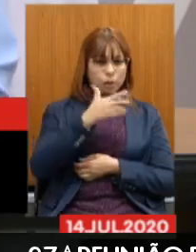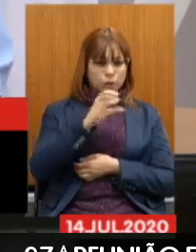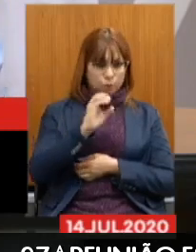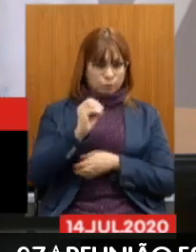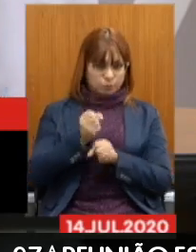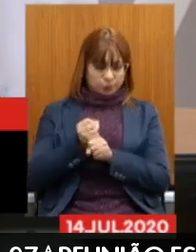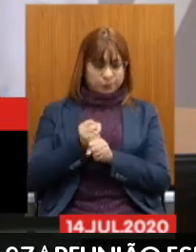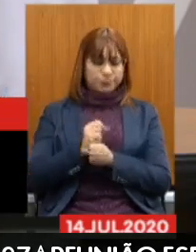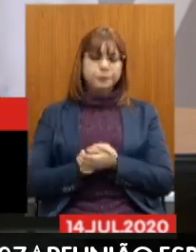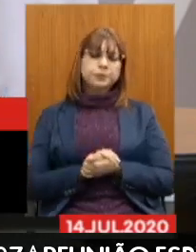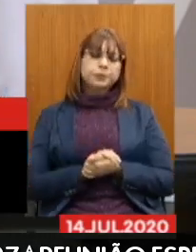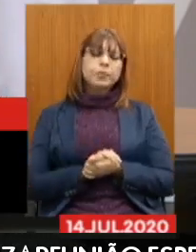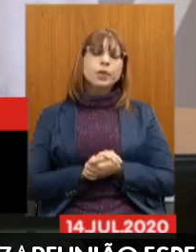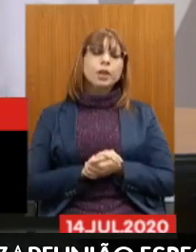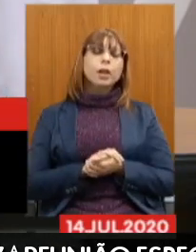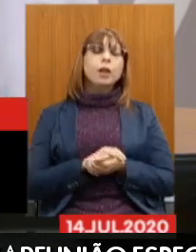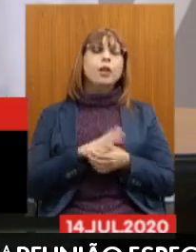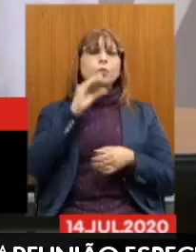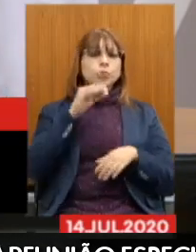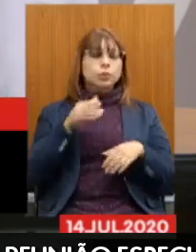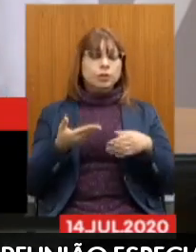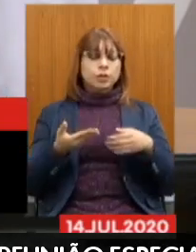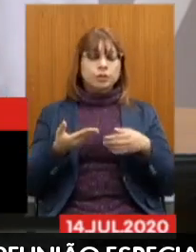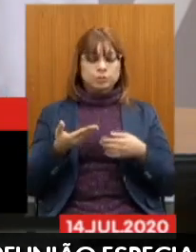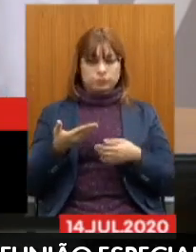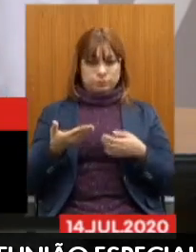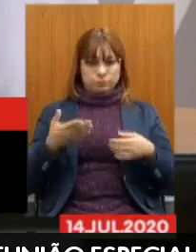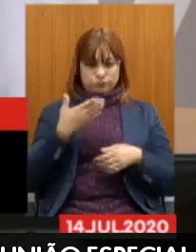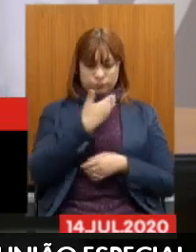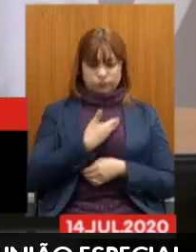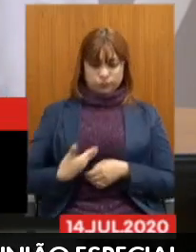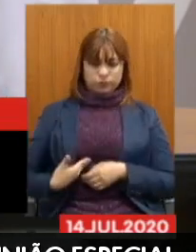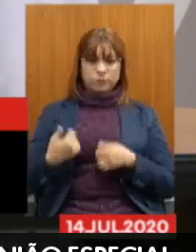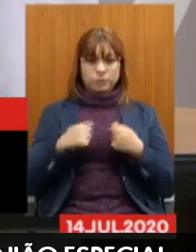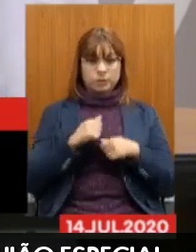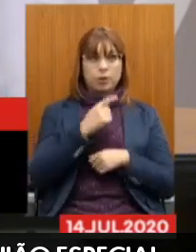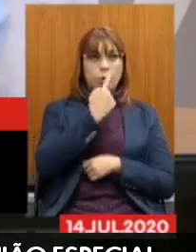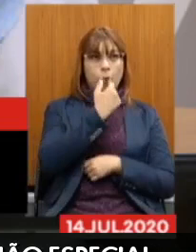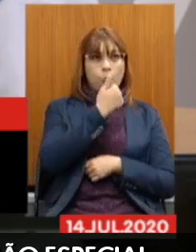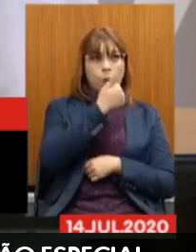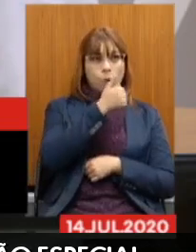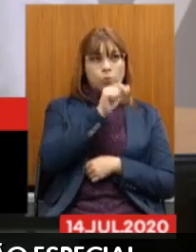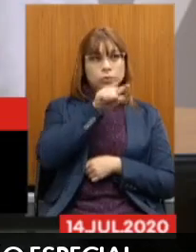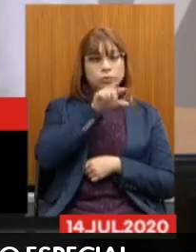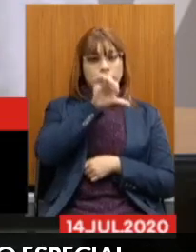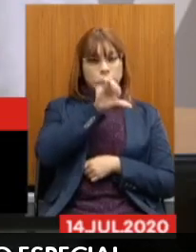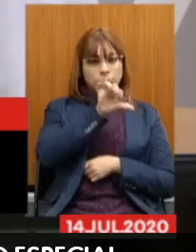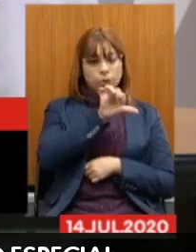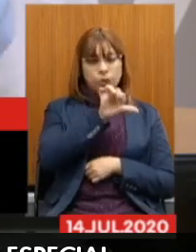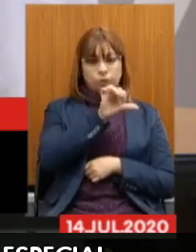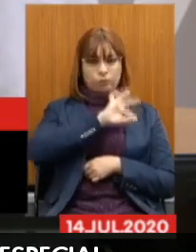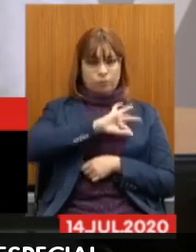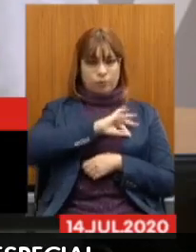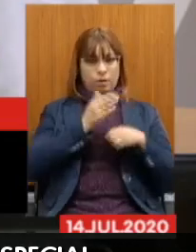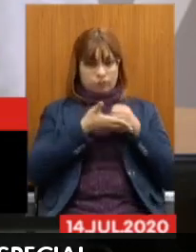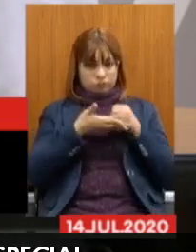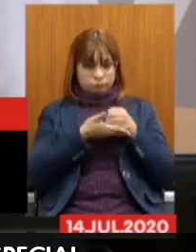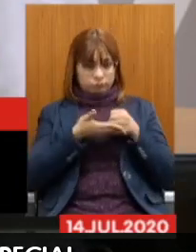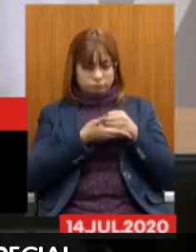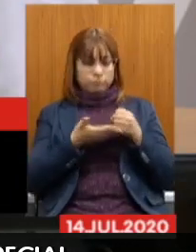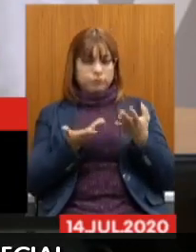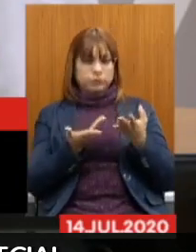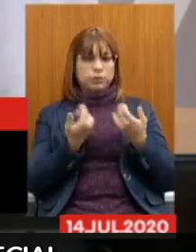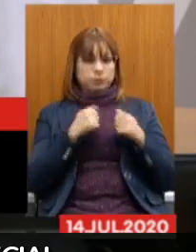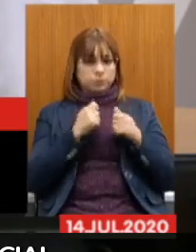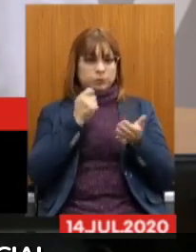que ganhar 11,9 salários mínimos para pagar o percentual máximo de arrecadação do